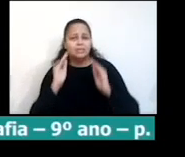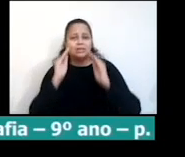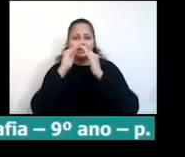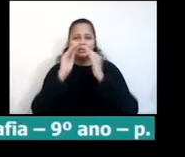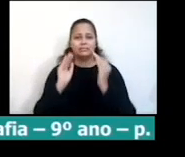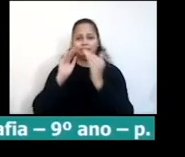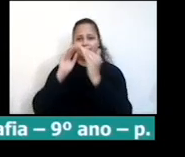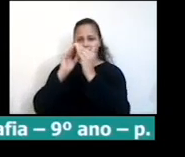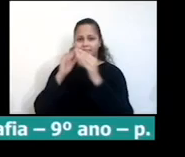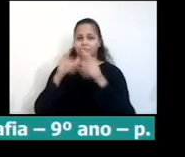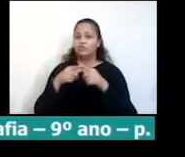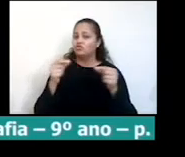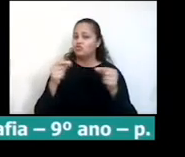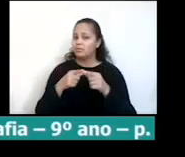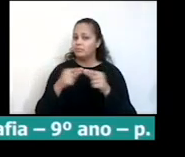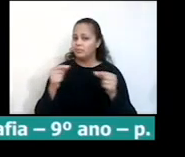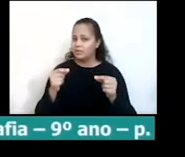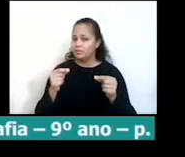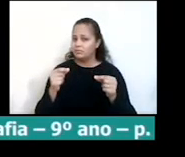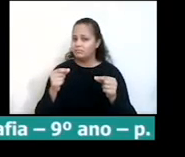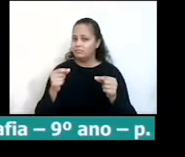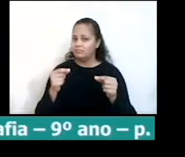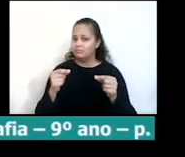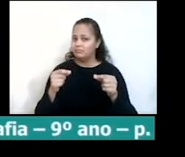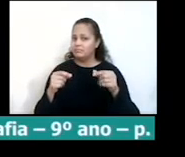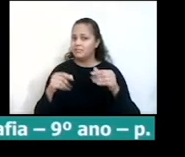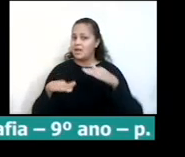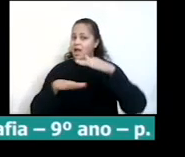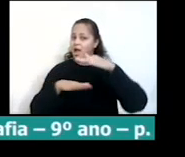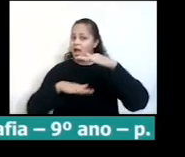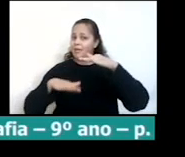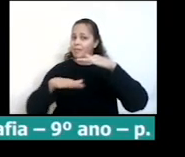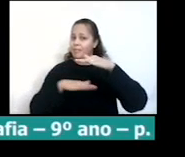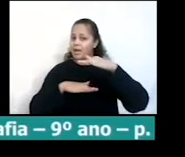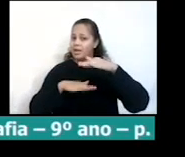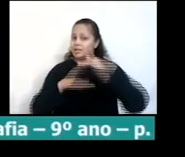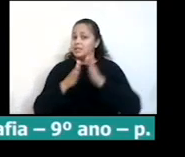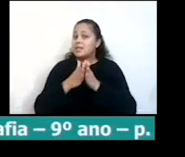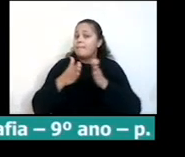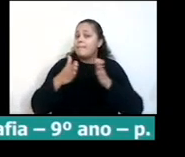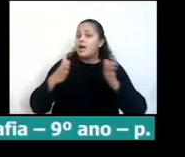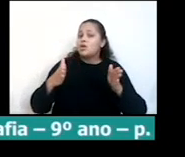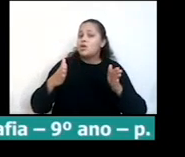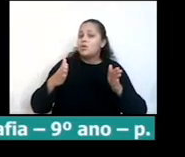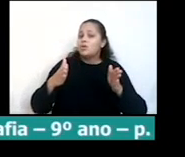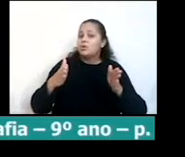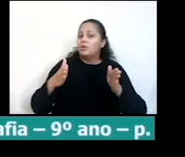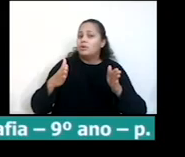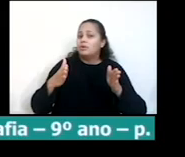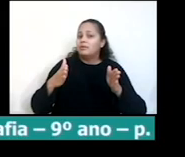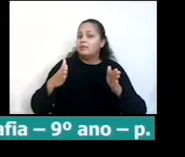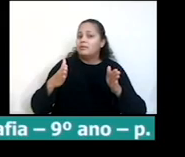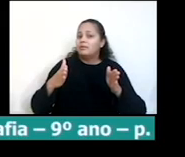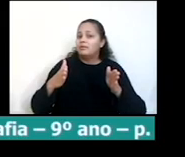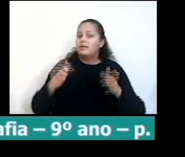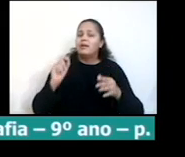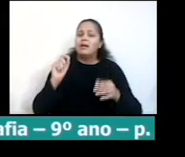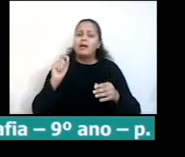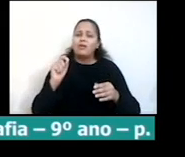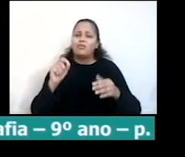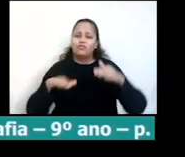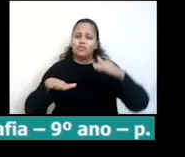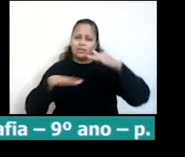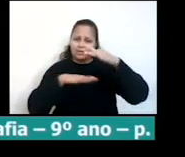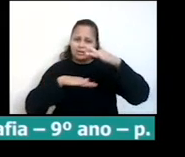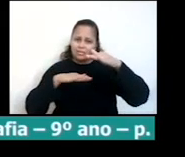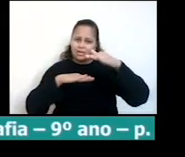nessa pirâmide do Japão, essa primeira? Qual a base está mais larga em que ponto? Né? Desculpa, a pirâmide está mais larga em que ponto?